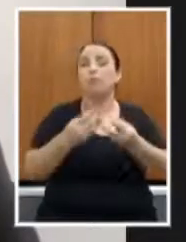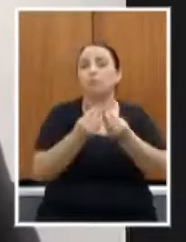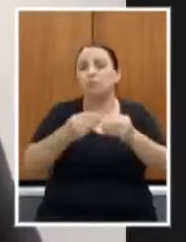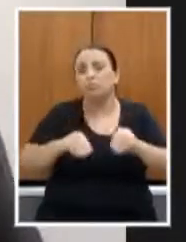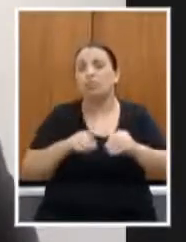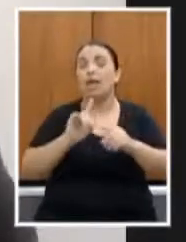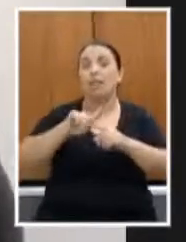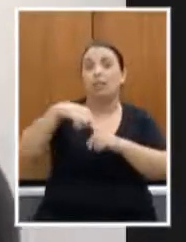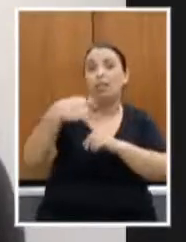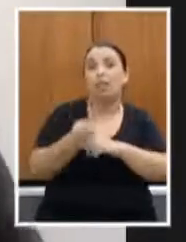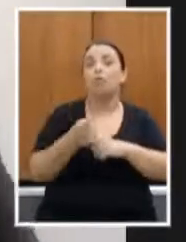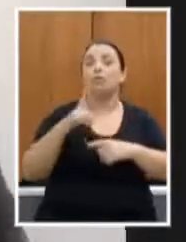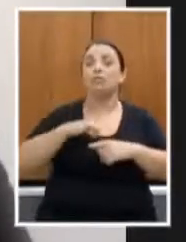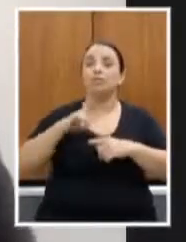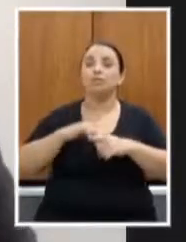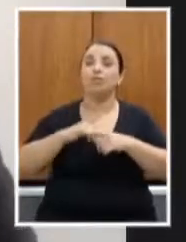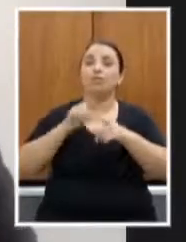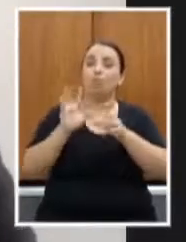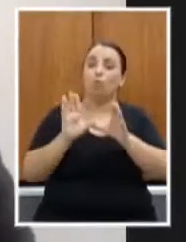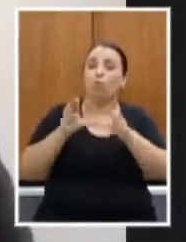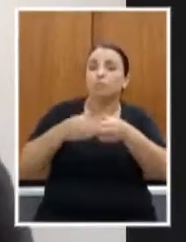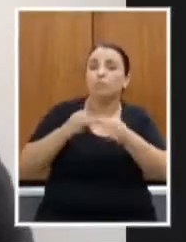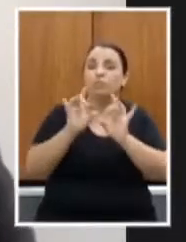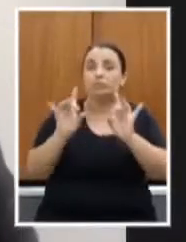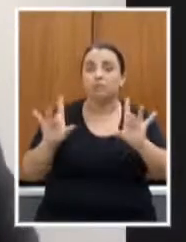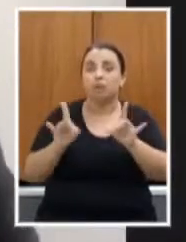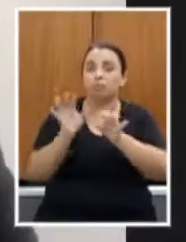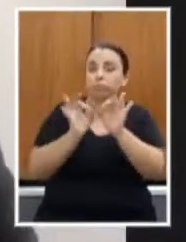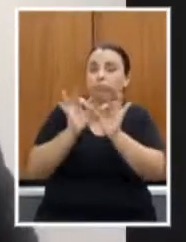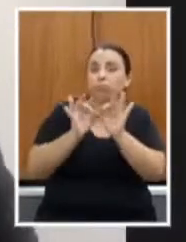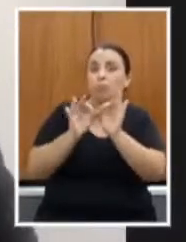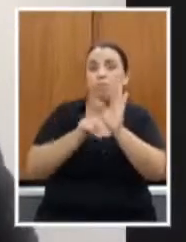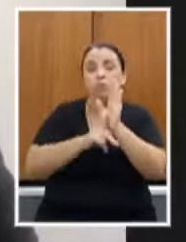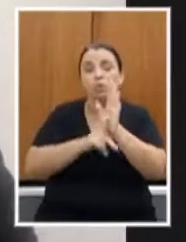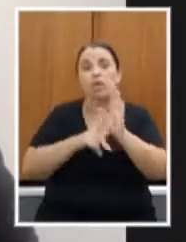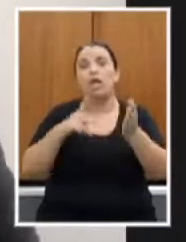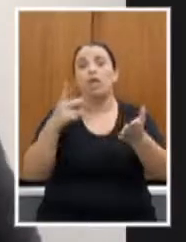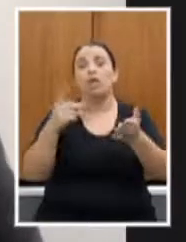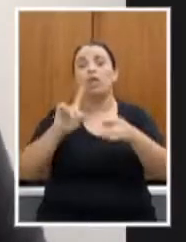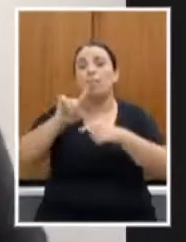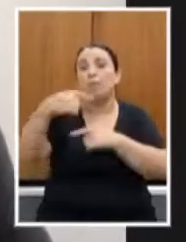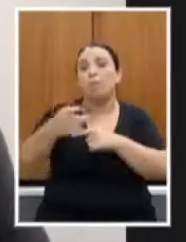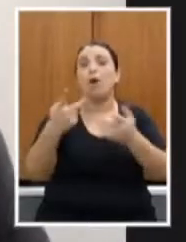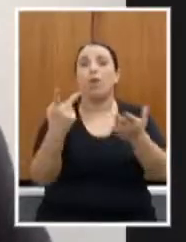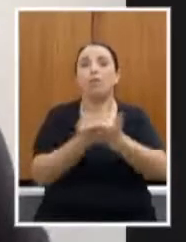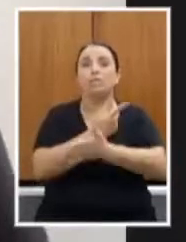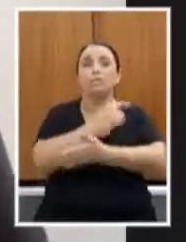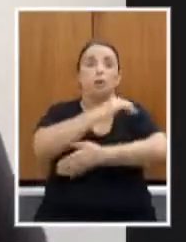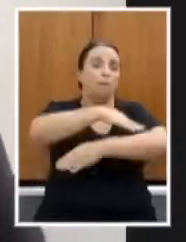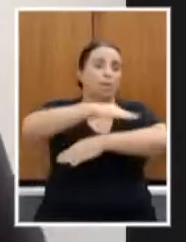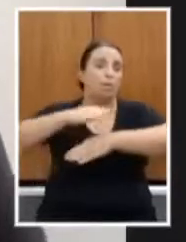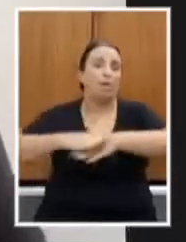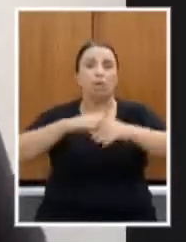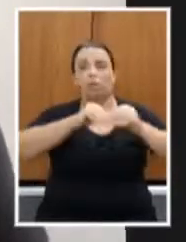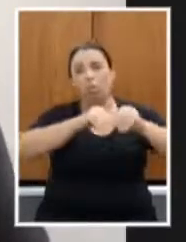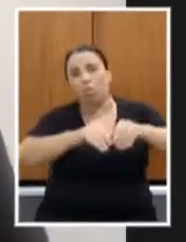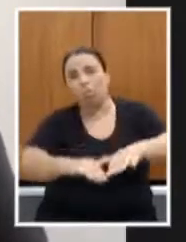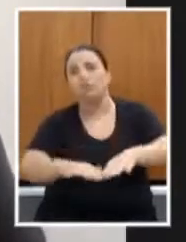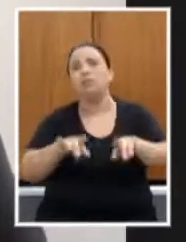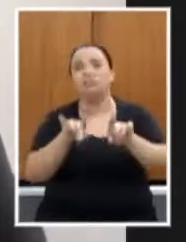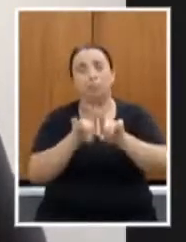né? Infelizmente tivemos a tragédia criminosa de Brumadinho, fizemos uma belíssima CPI, uma